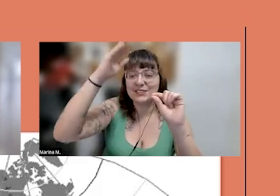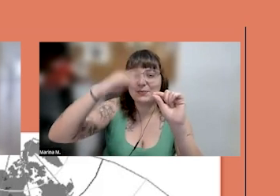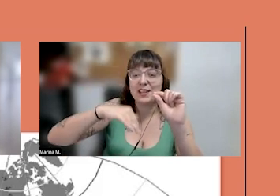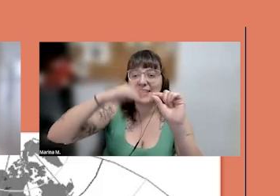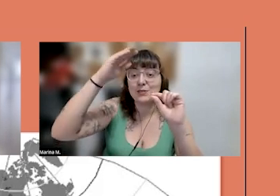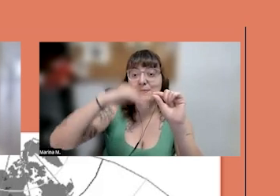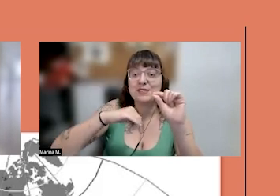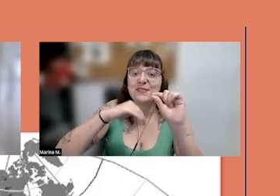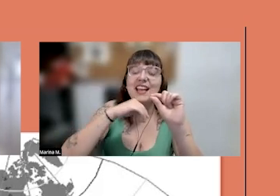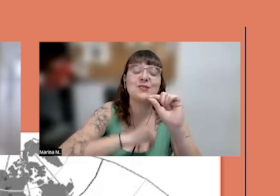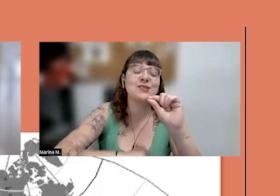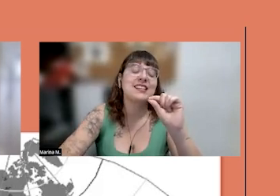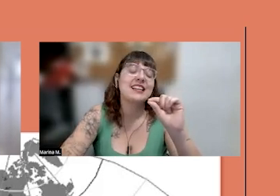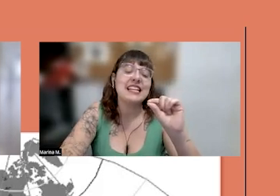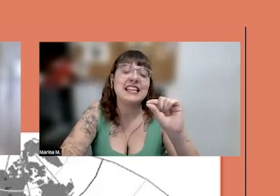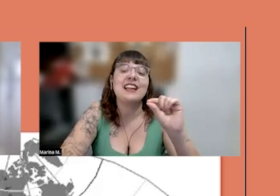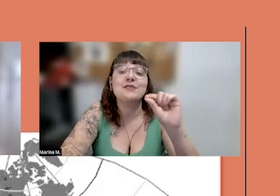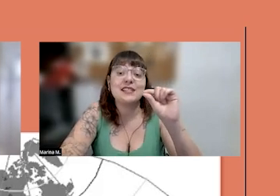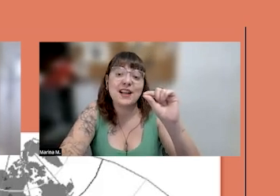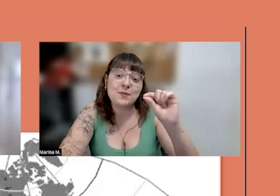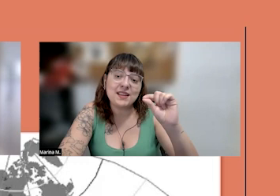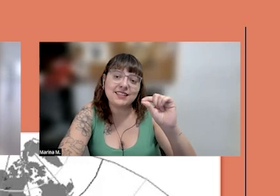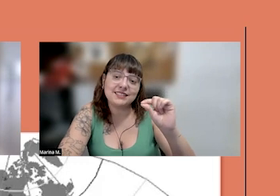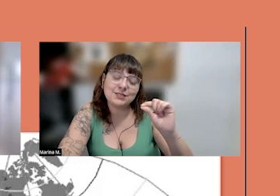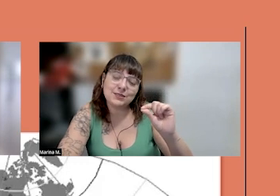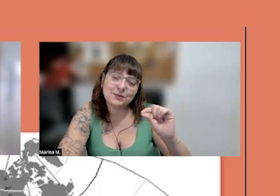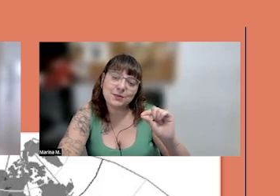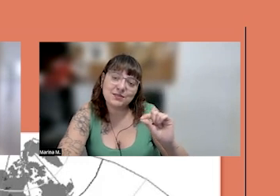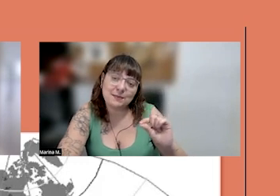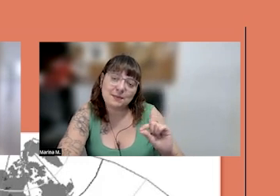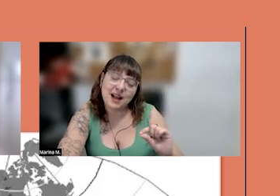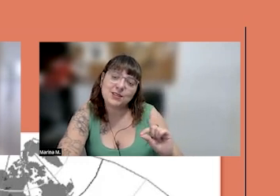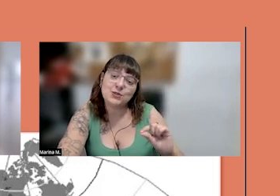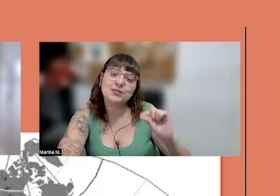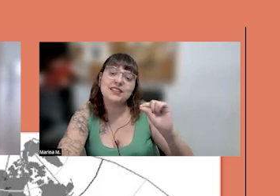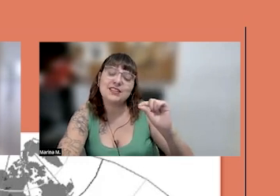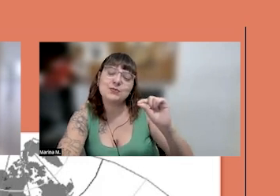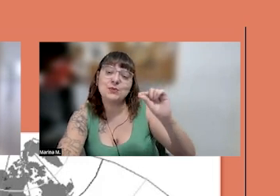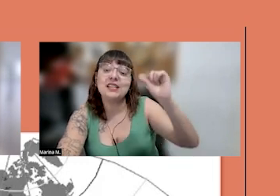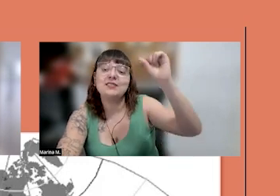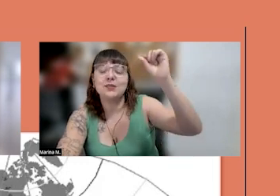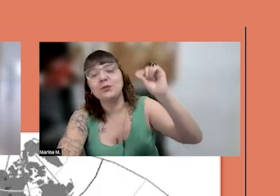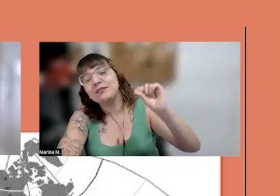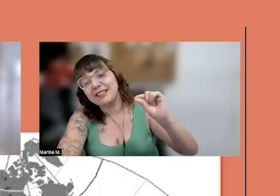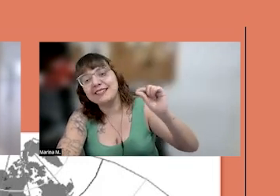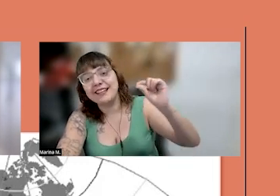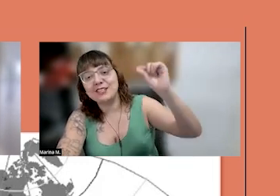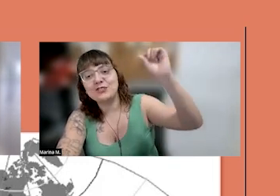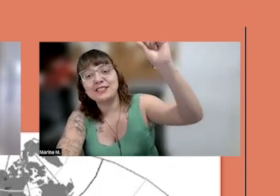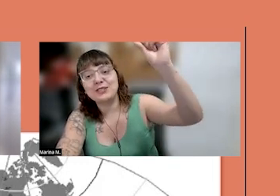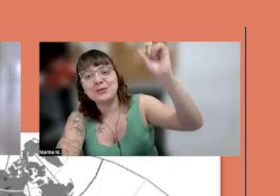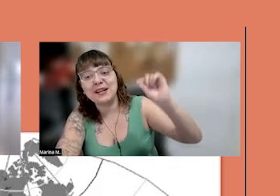tá no meio aqui dos hemisférios, e aí você vai aumentando quando vai para baixo e diminuindo ou,